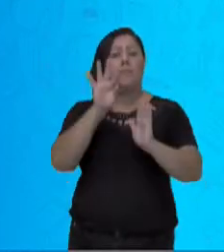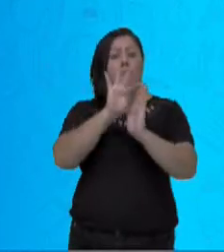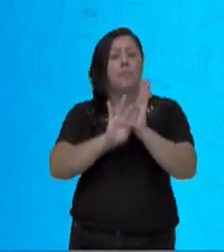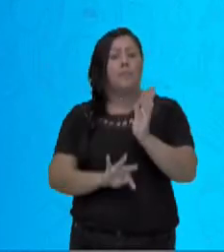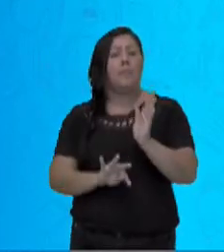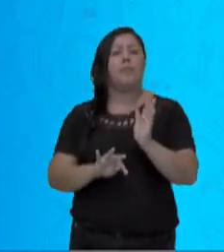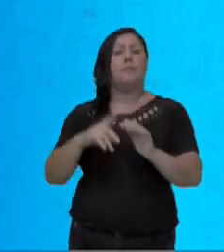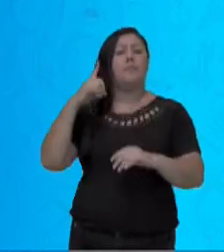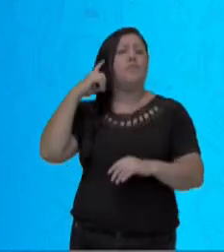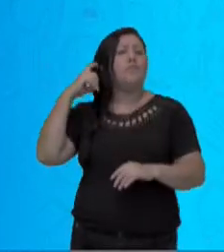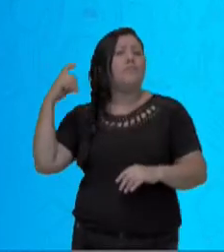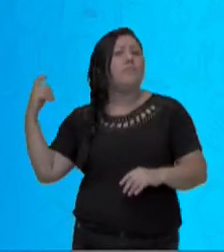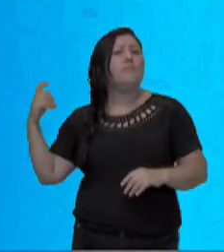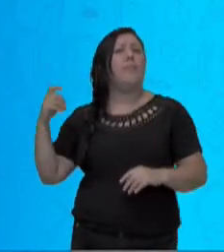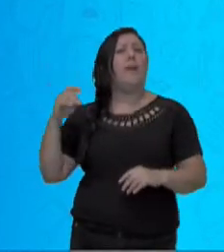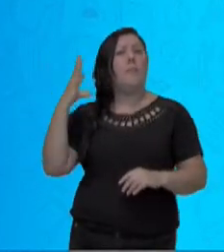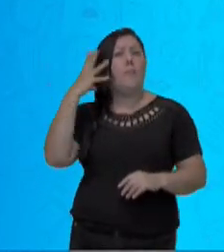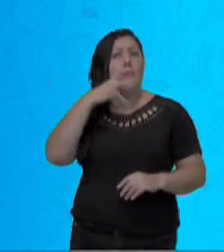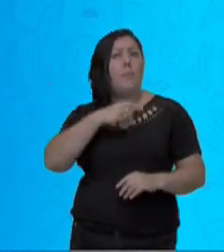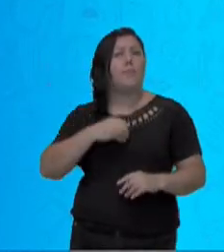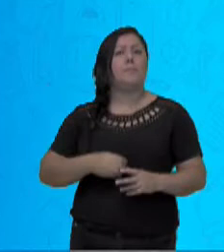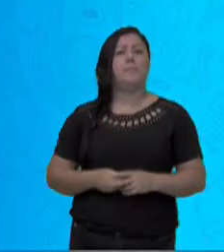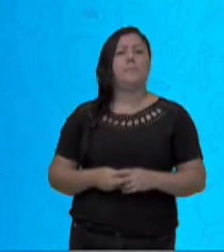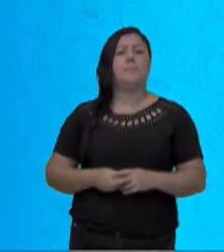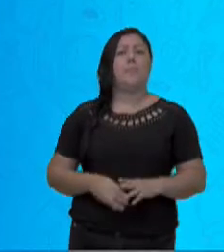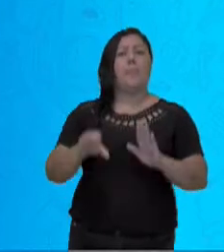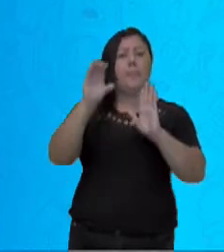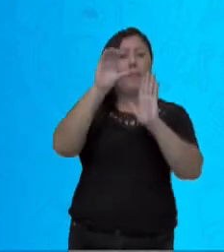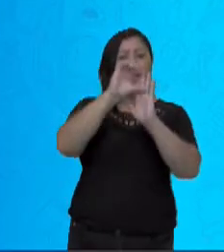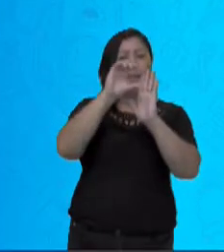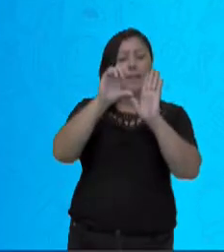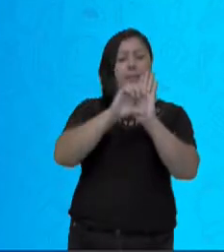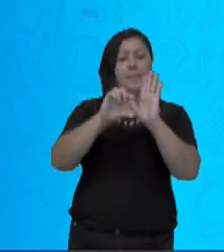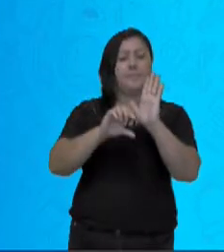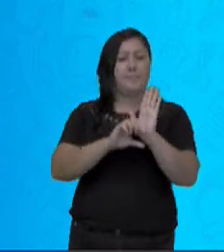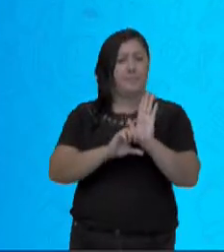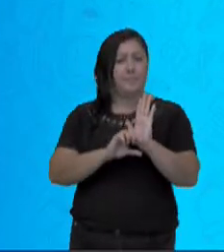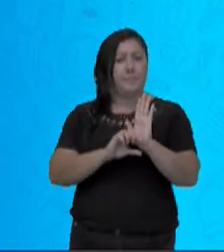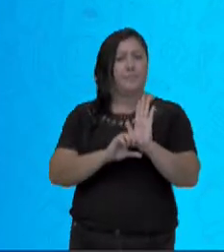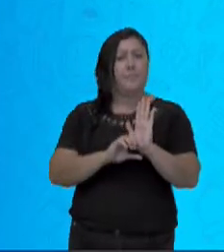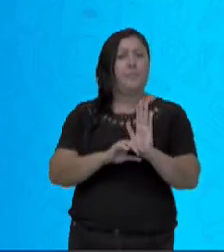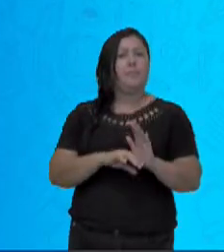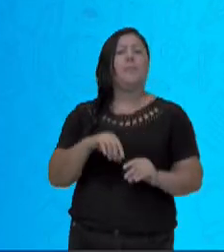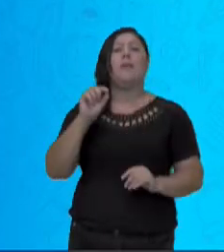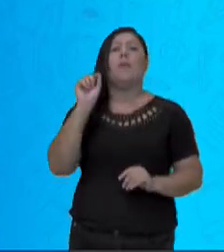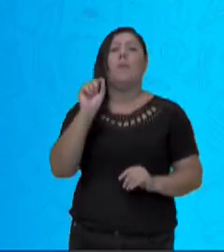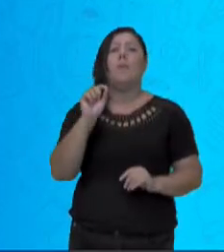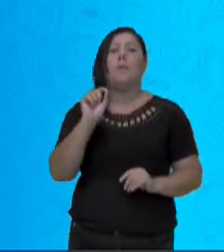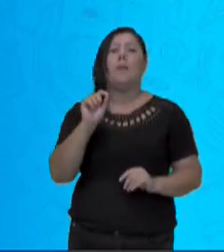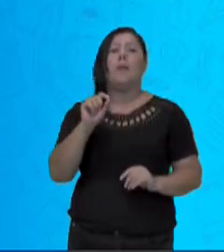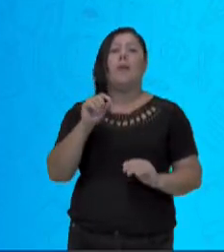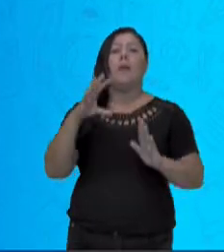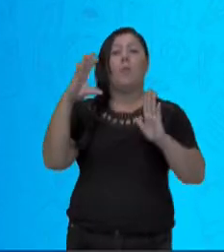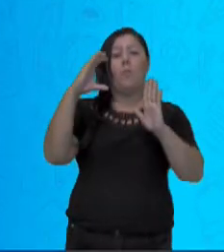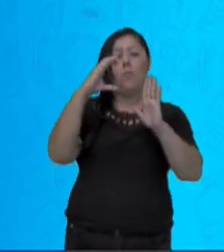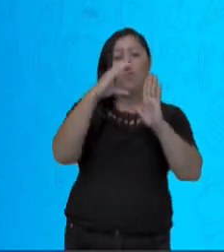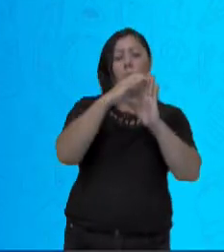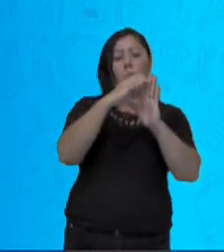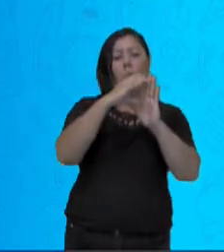essa sonoridade. Estrofes. As estrofes nada mais é do que um conjunto,